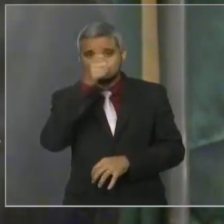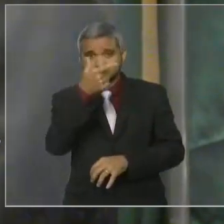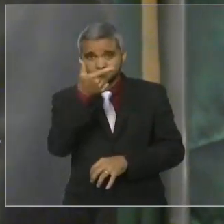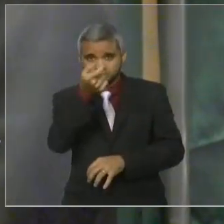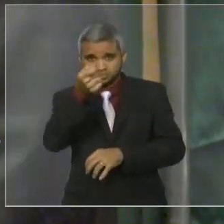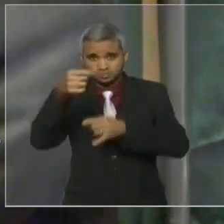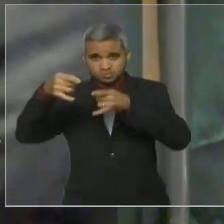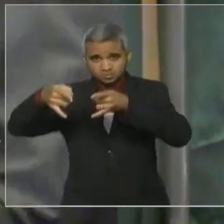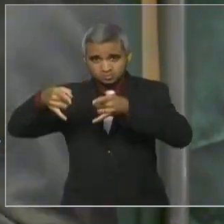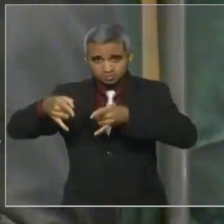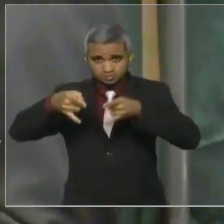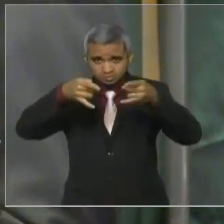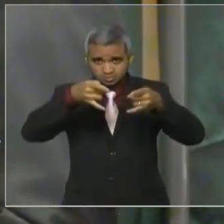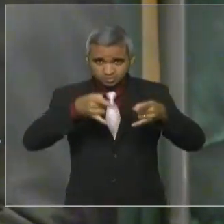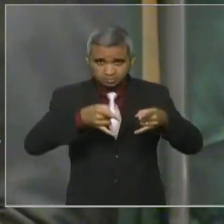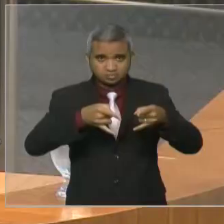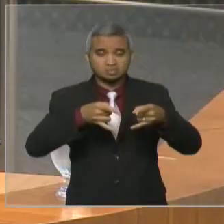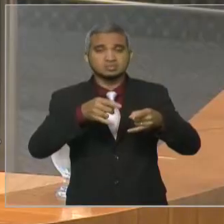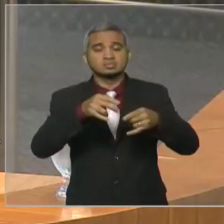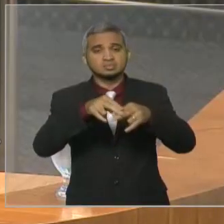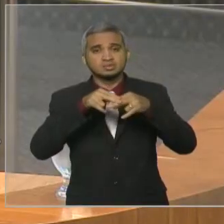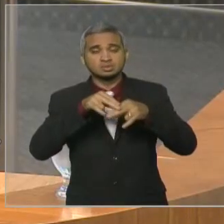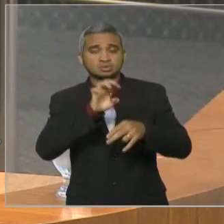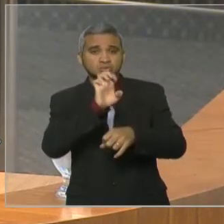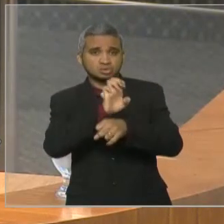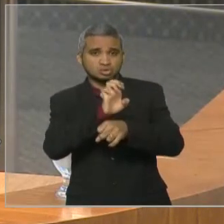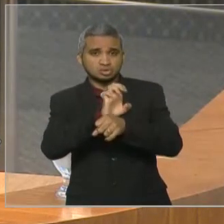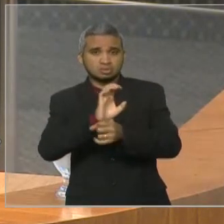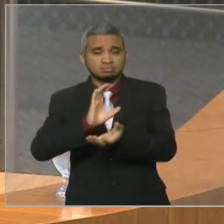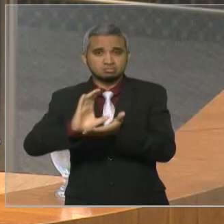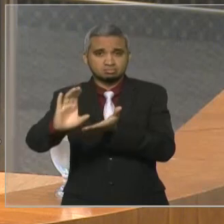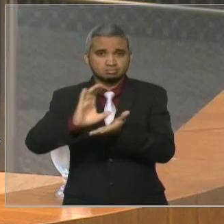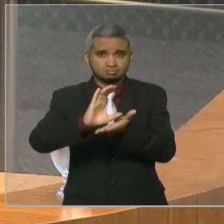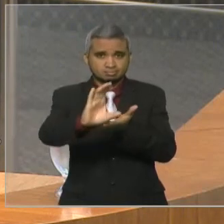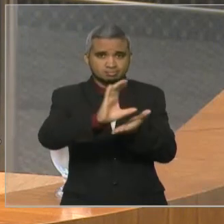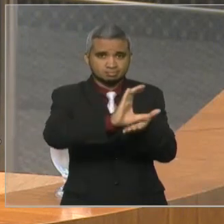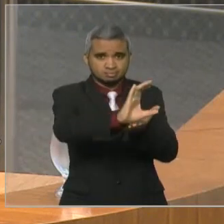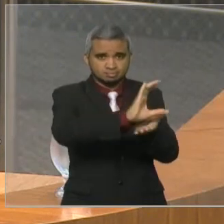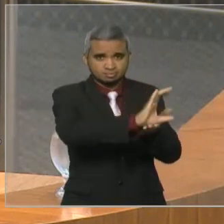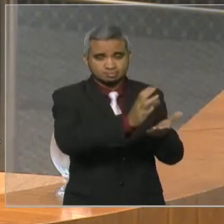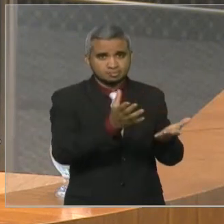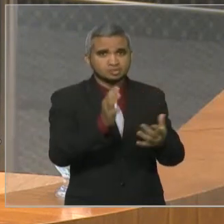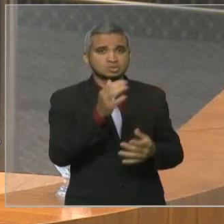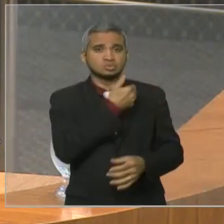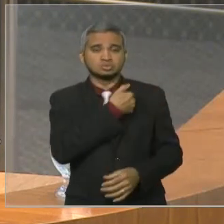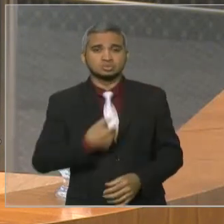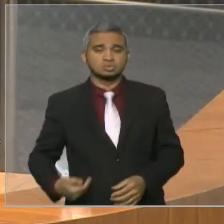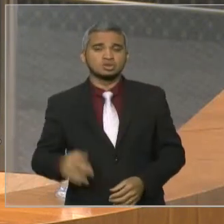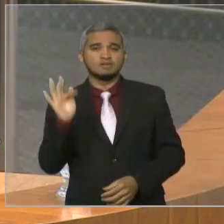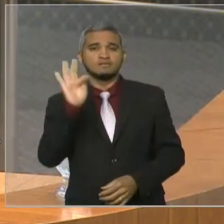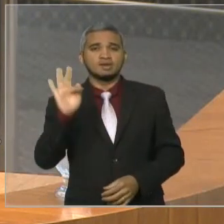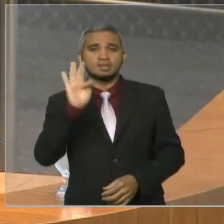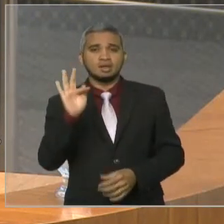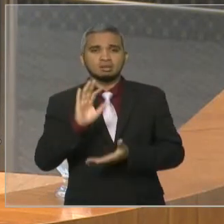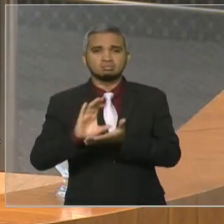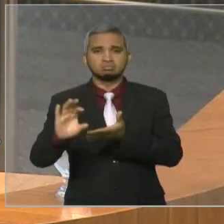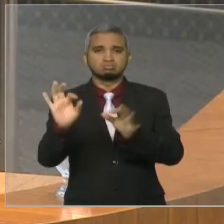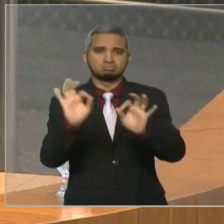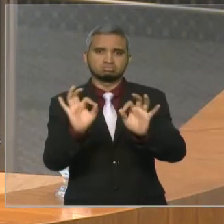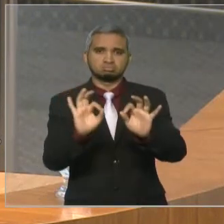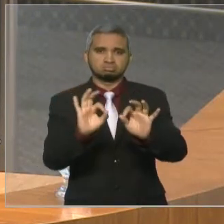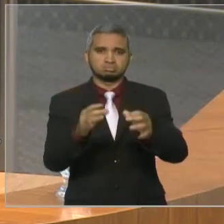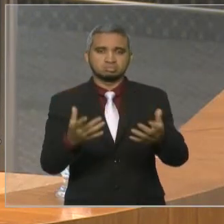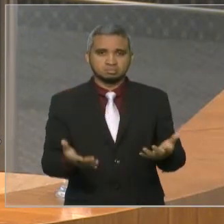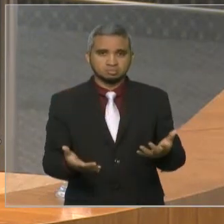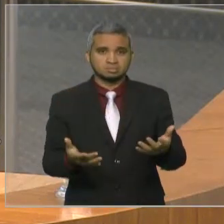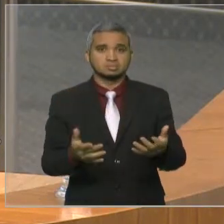e que são apenas custeados pelo Estado. E a gente precisa dar um redesenho. A proposta, como o doutor Iglesias falou, existe realmente da questão da